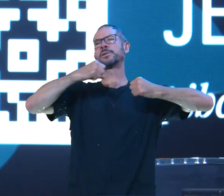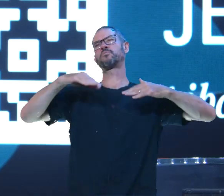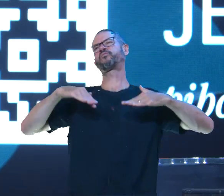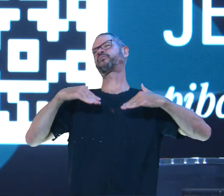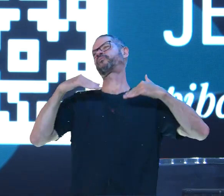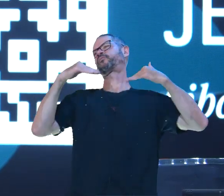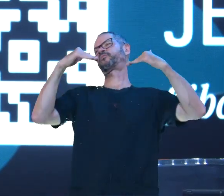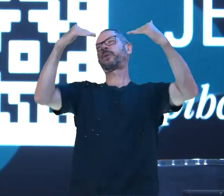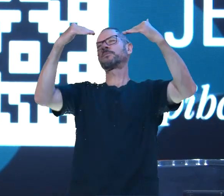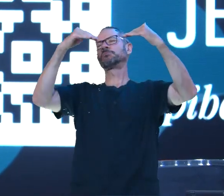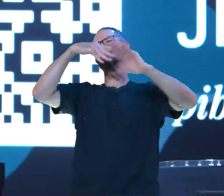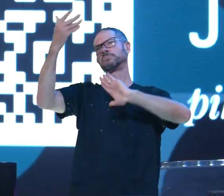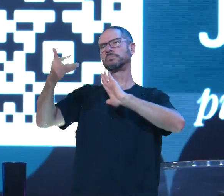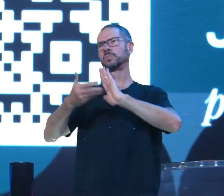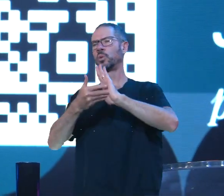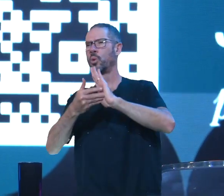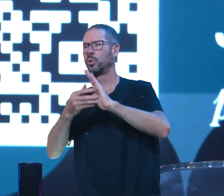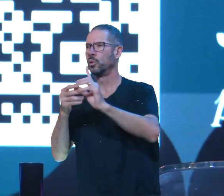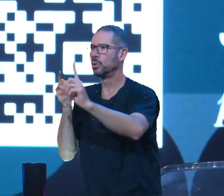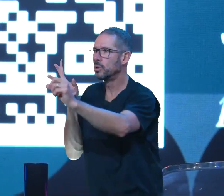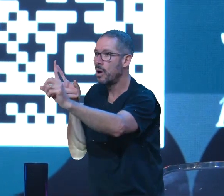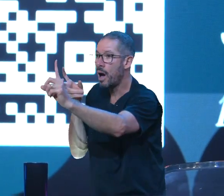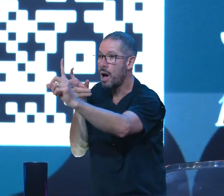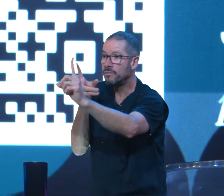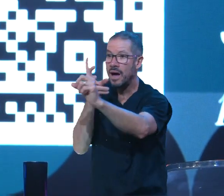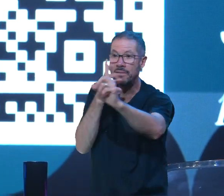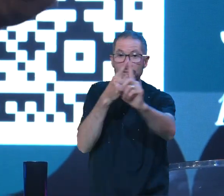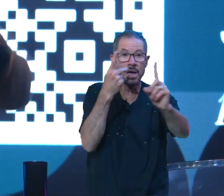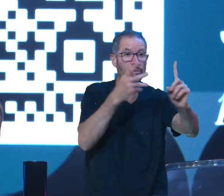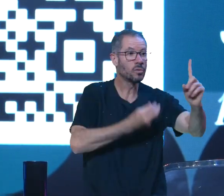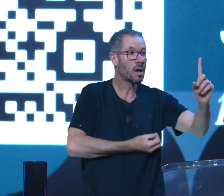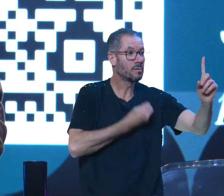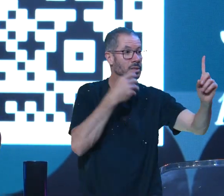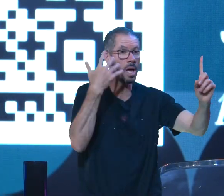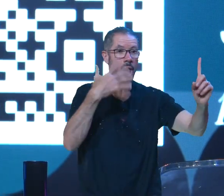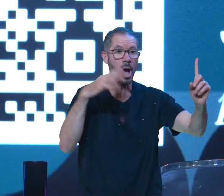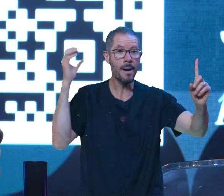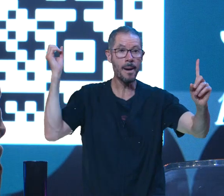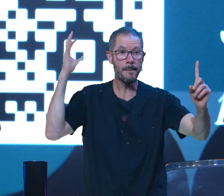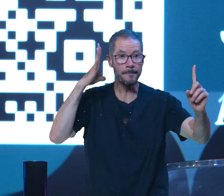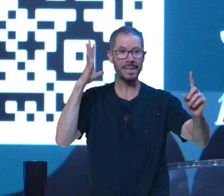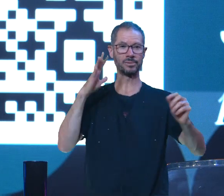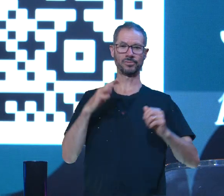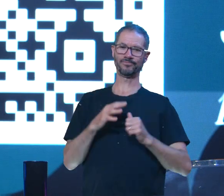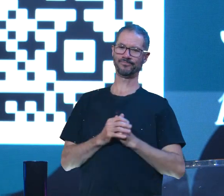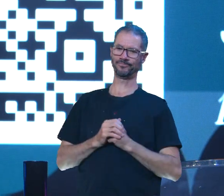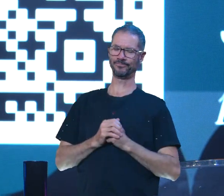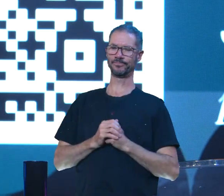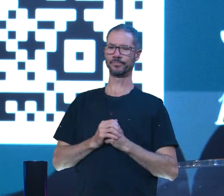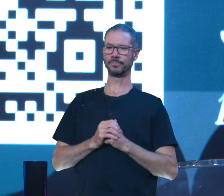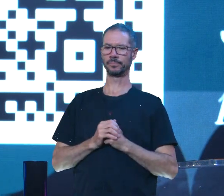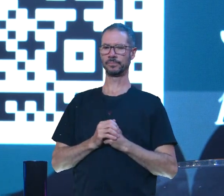grande, que todo mundo vai ver e vai ser uma bênção.